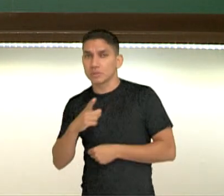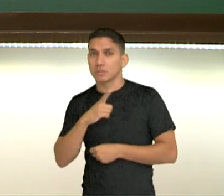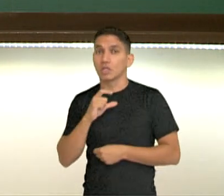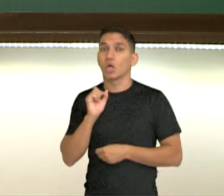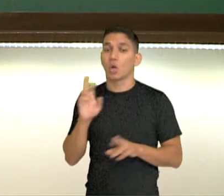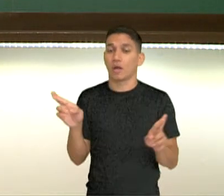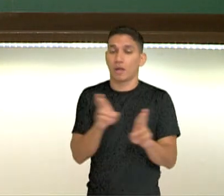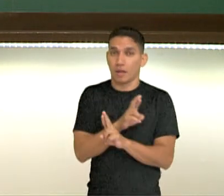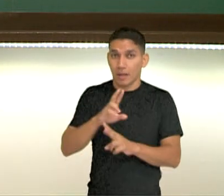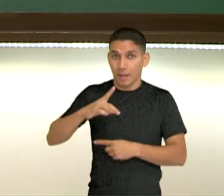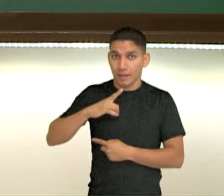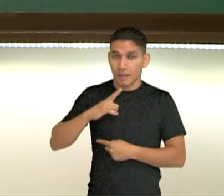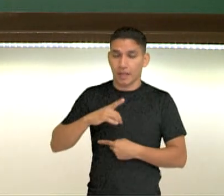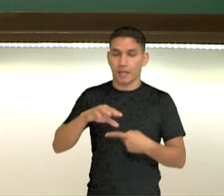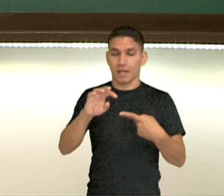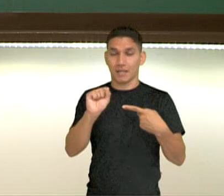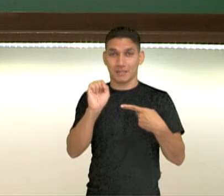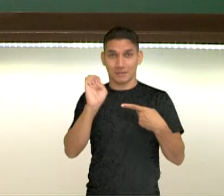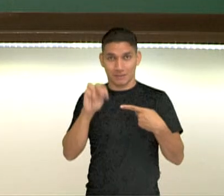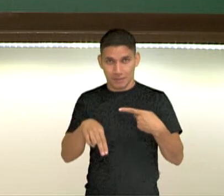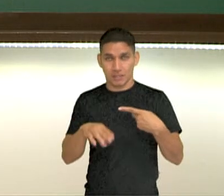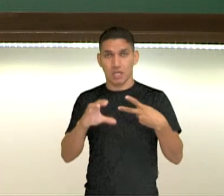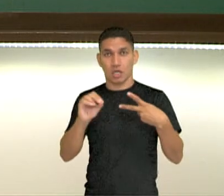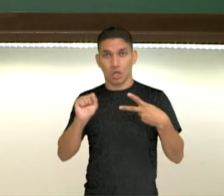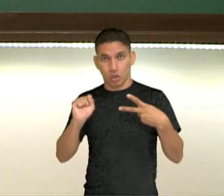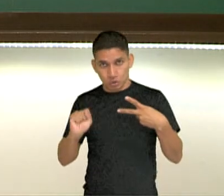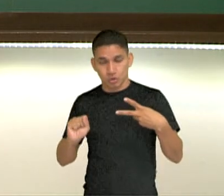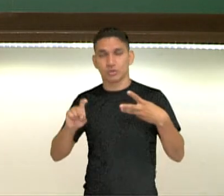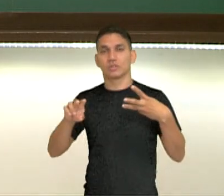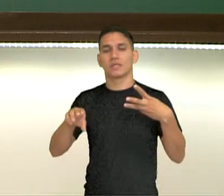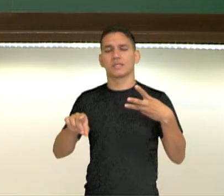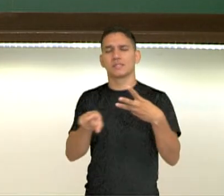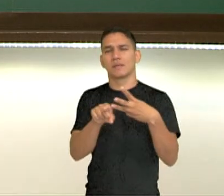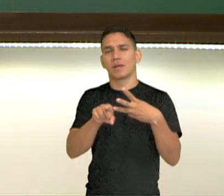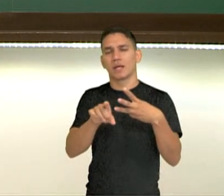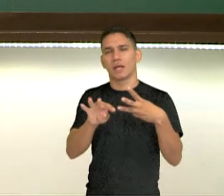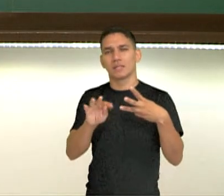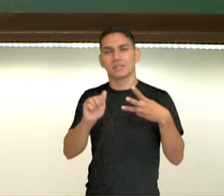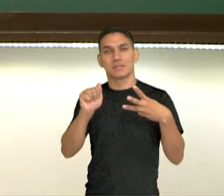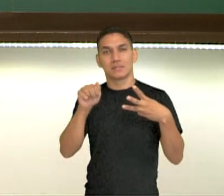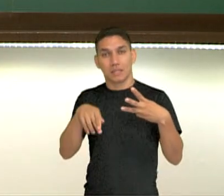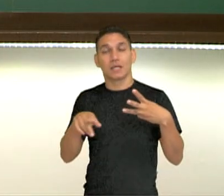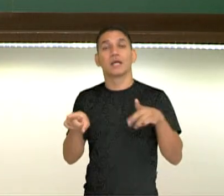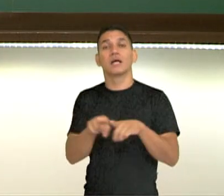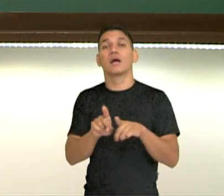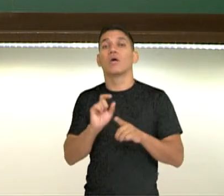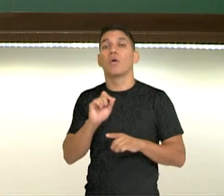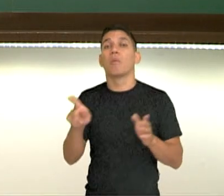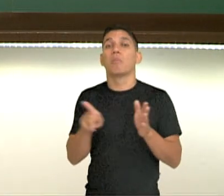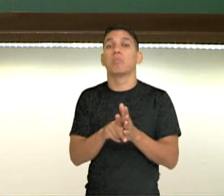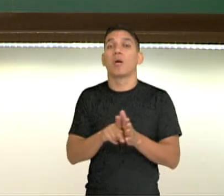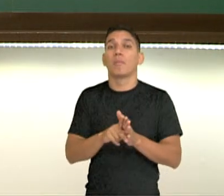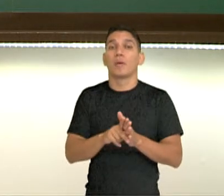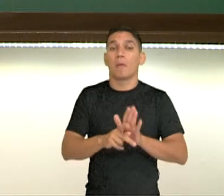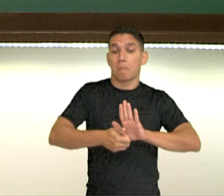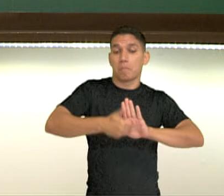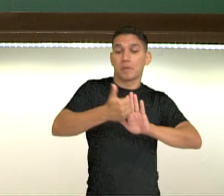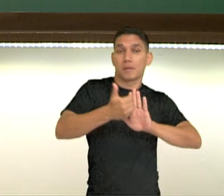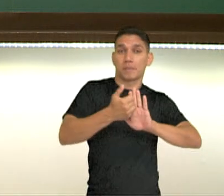relações trigonométricas de seno, cosseno, tangente e as suas inversas são para ângulos que estão no primeiro quadrante